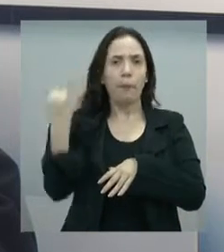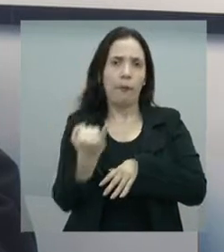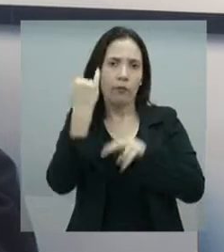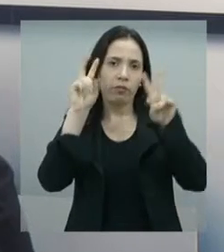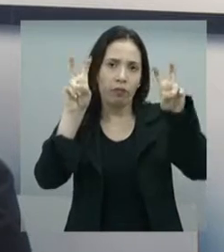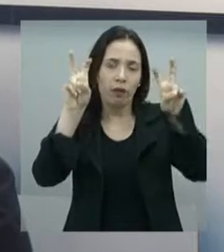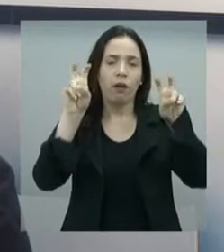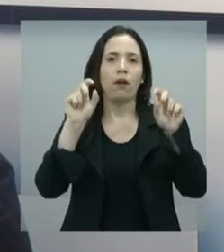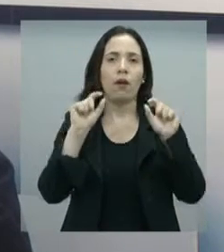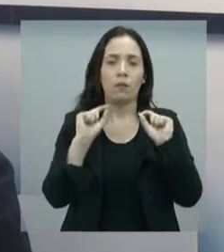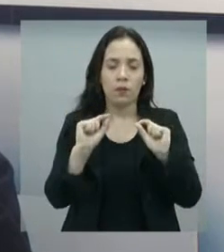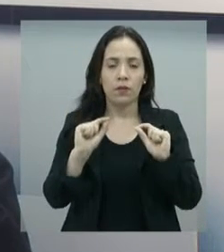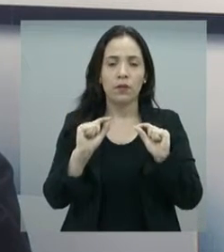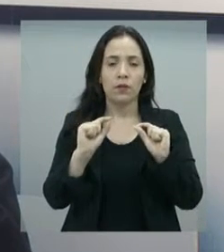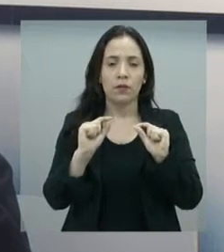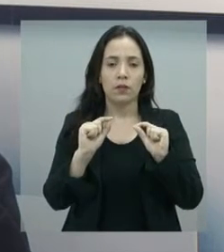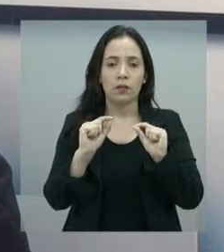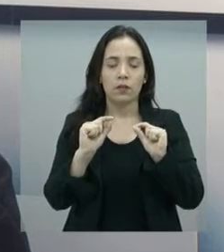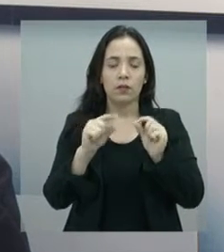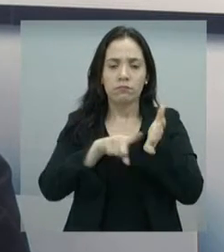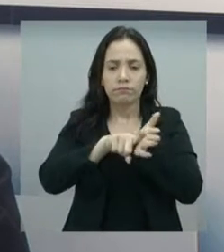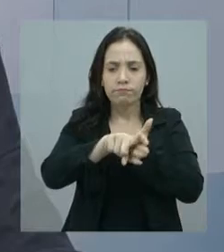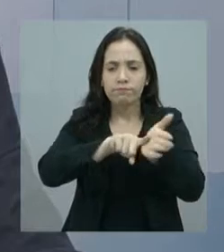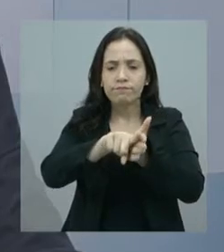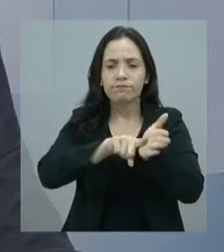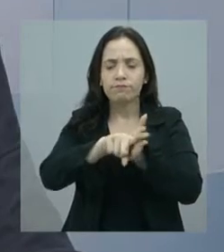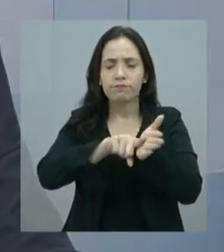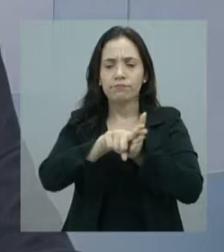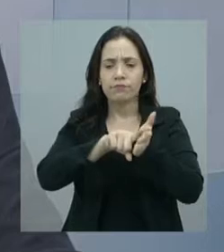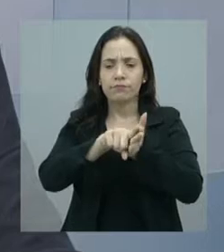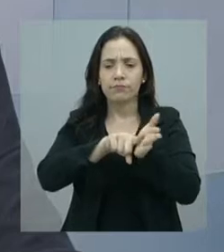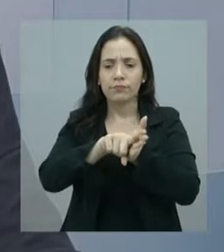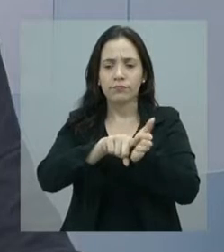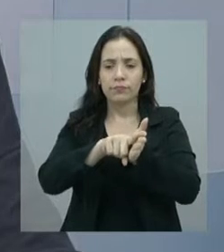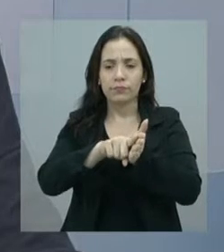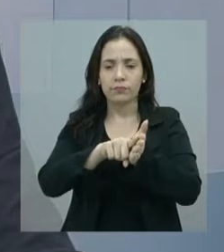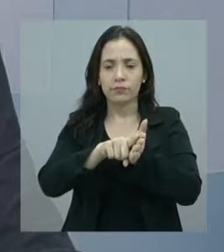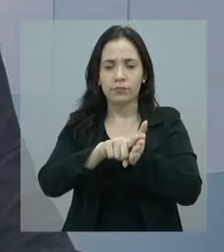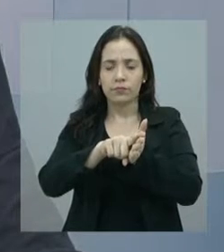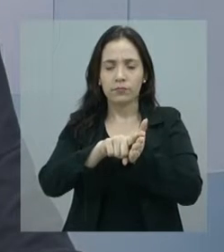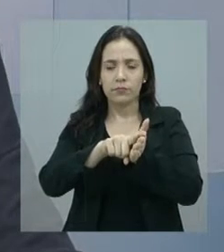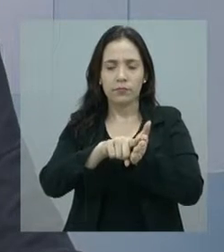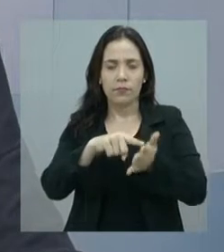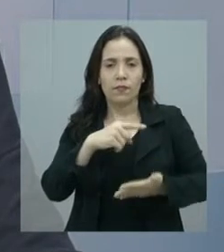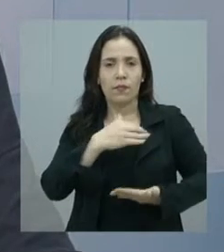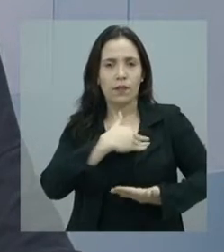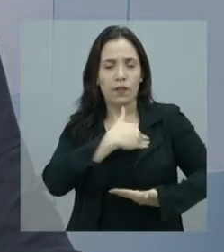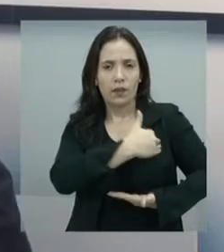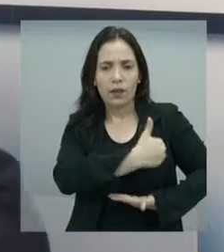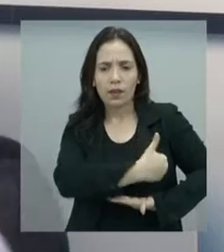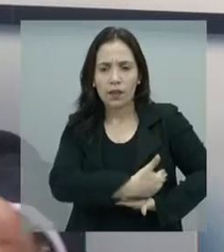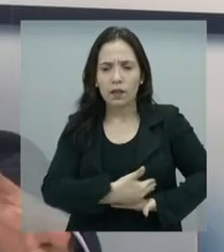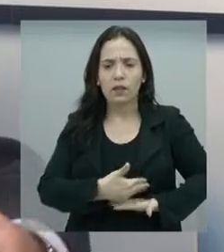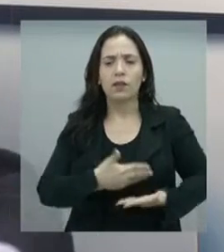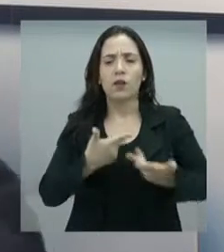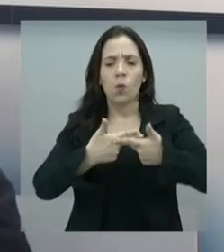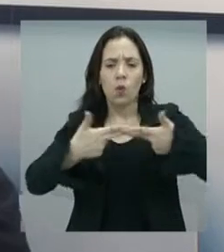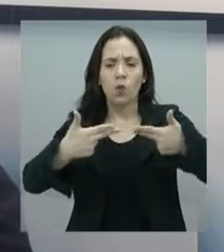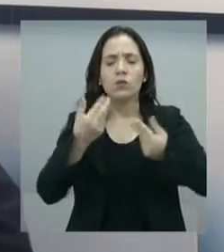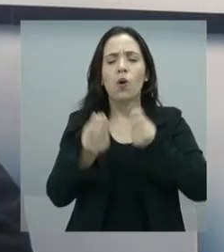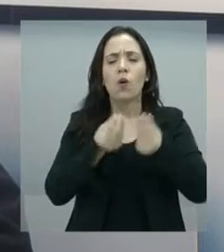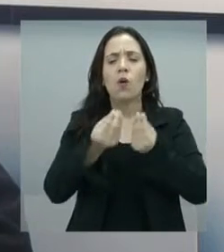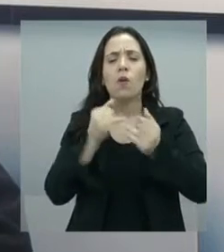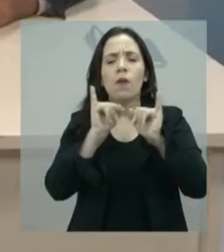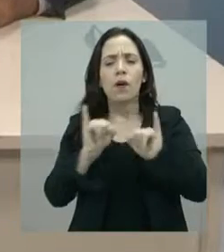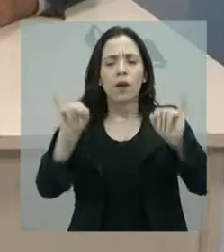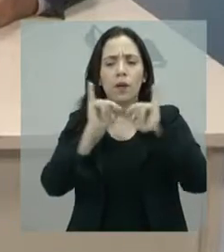de detectar do autoexame, detectar esse câncer no início. Como é que o senhor vê essas